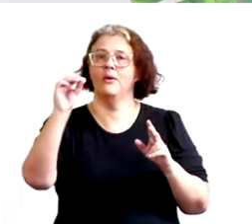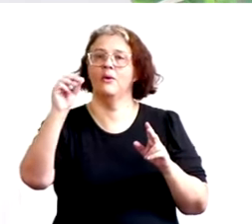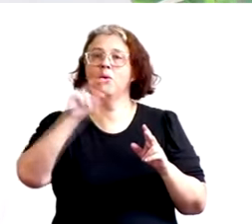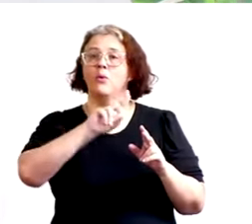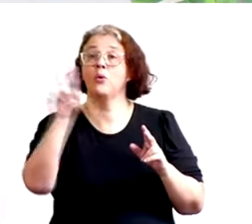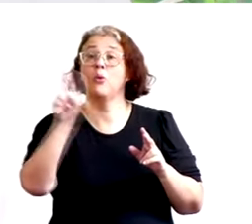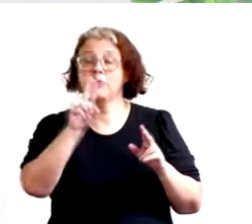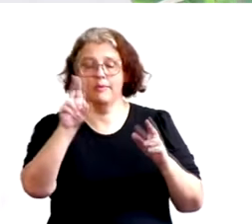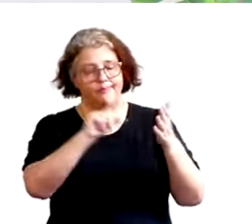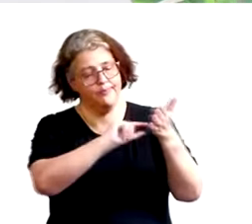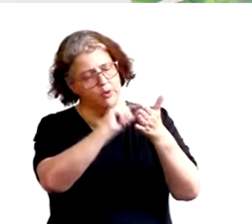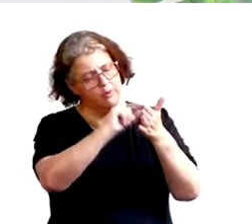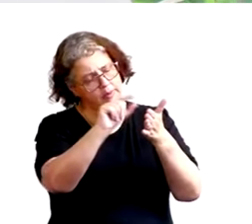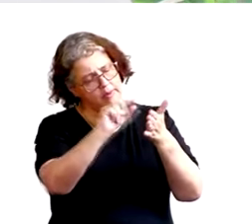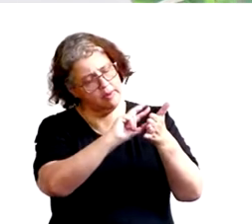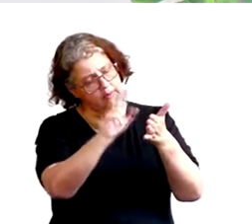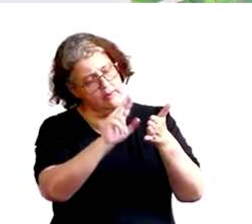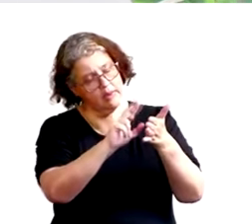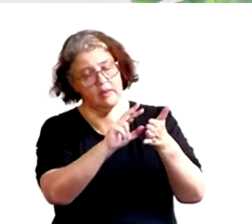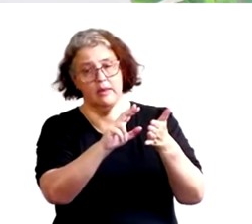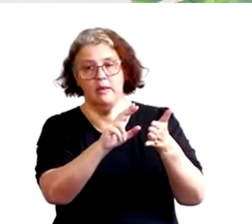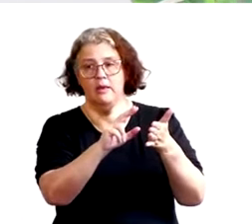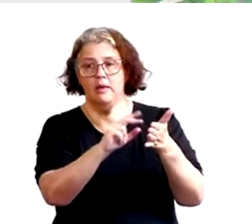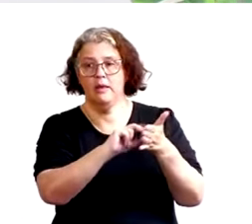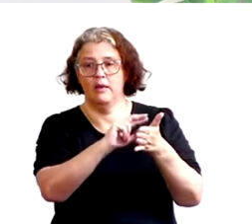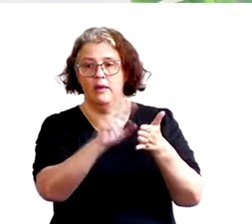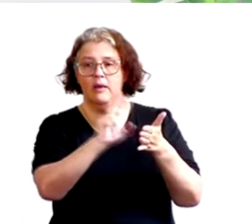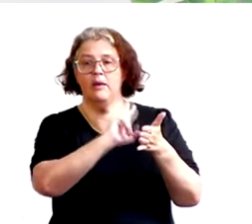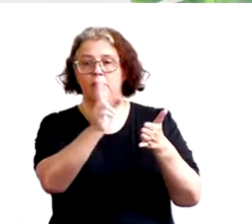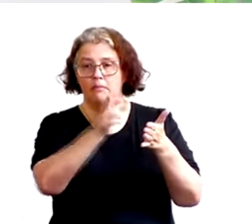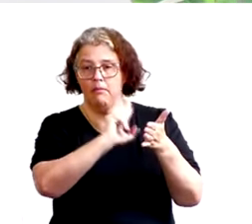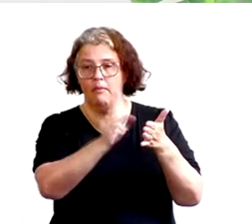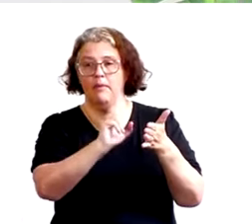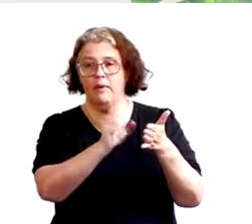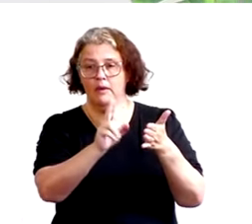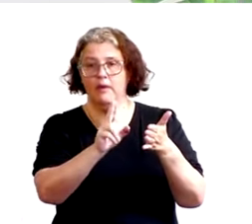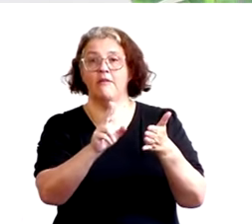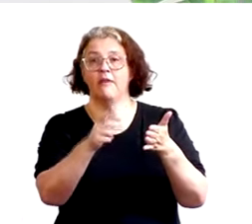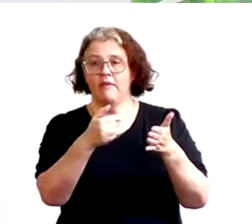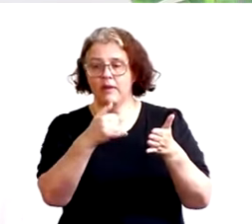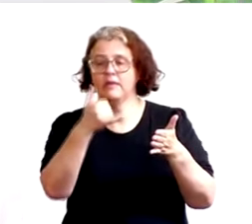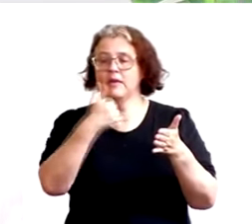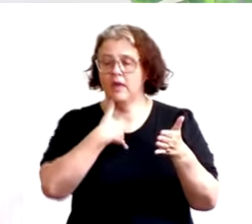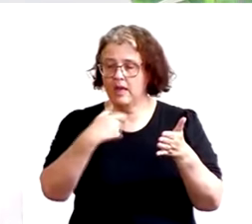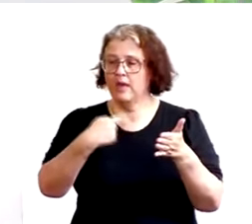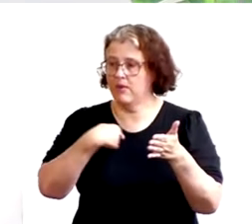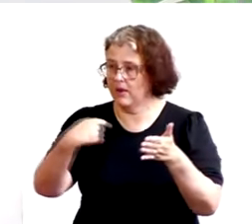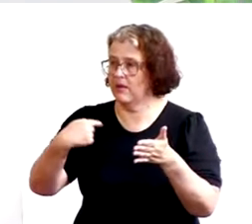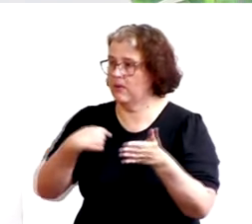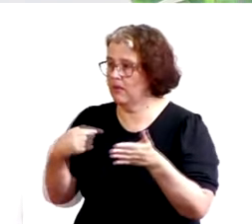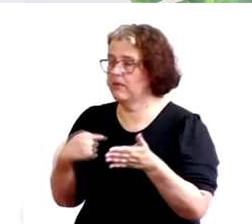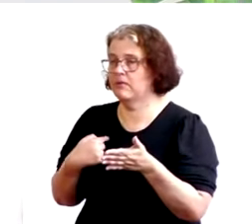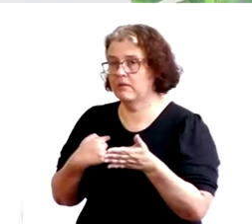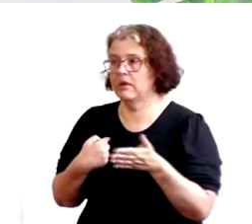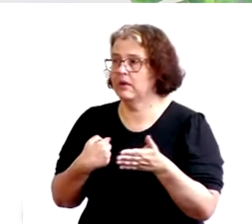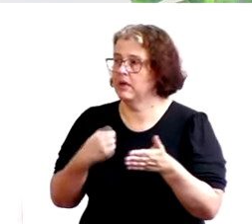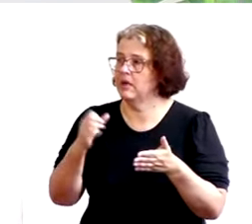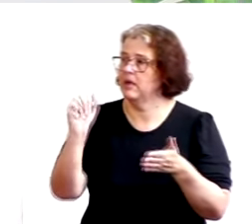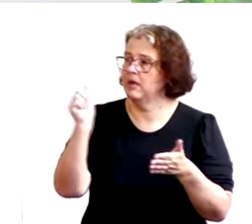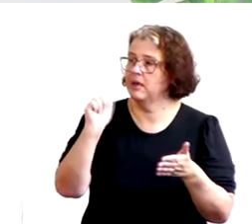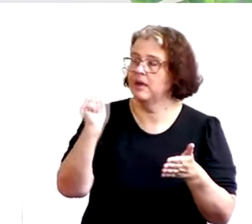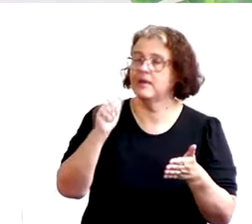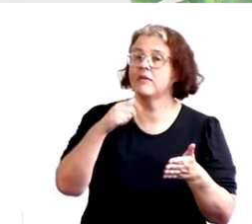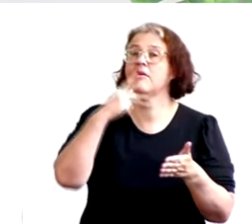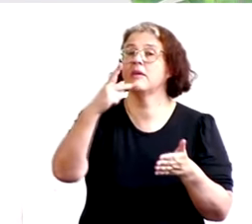como pronomes pessoais e as aves está falando várias vezes dele mesmo ele fala eu